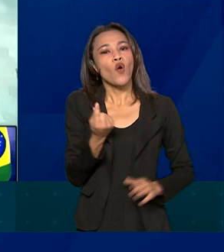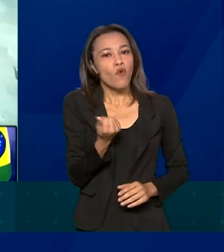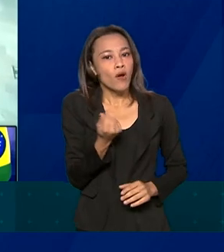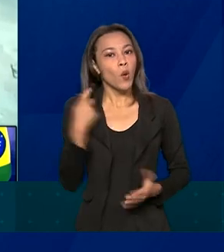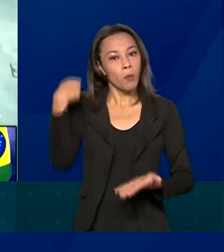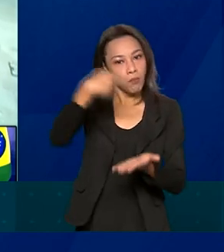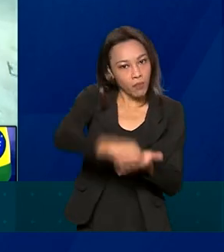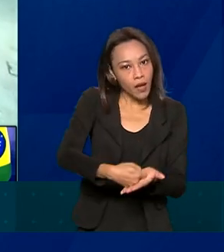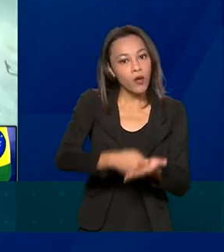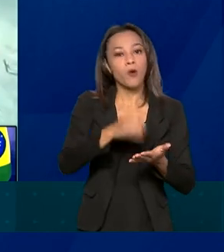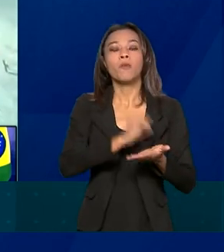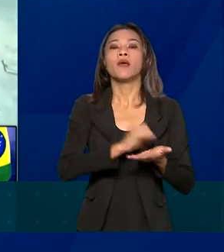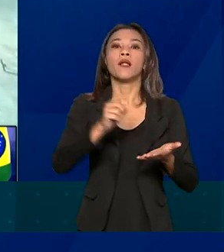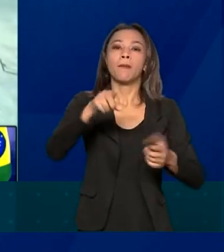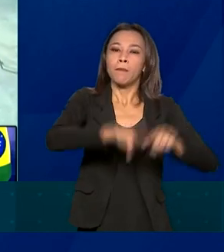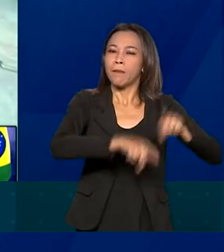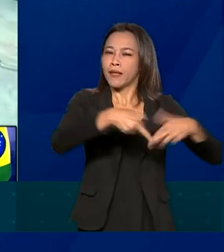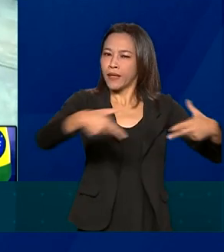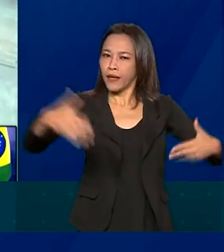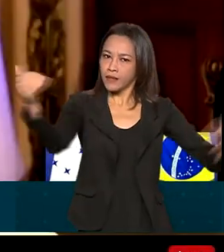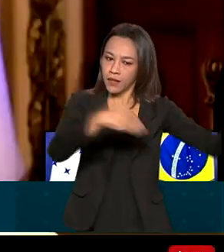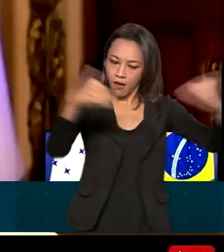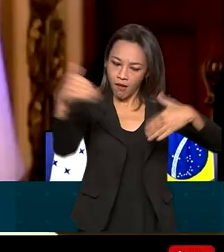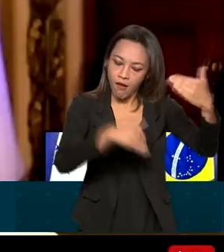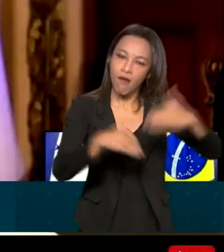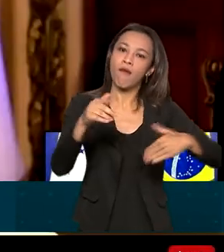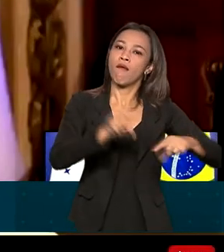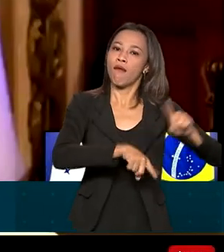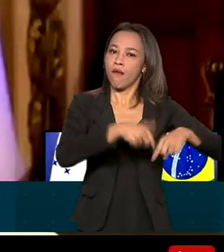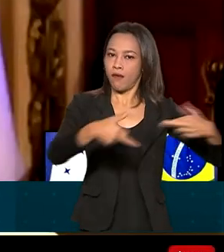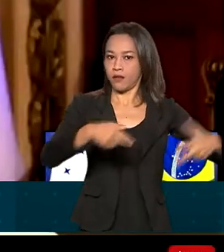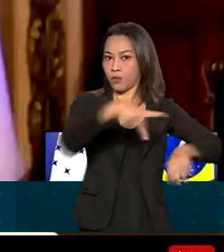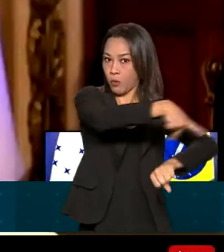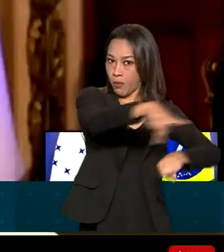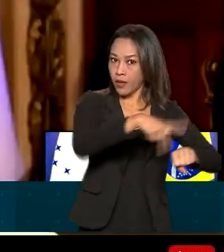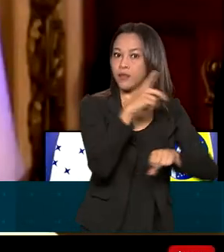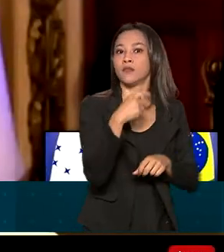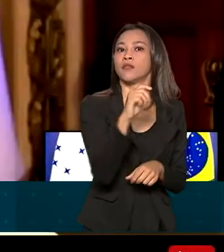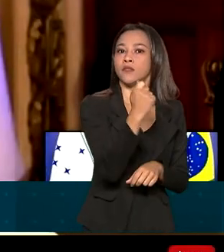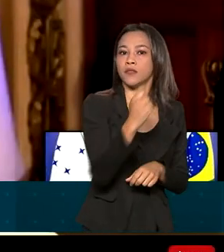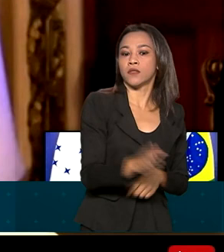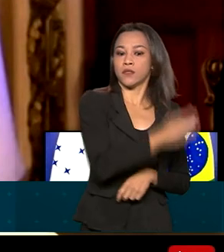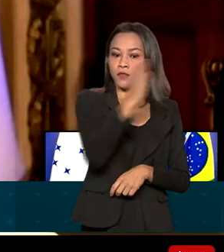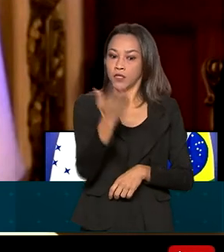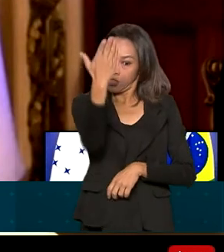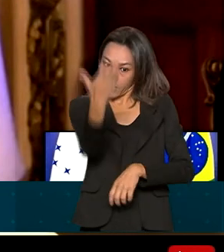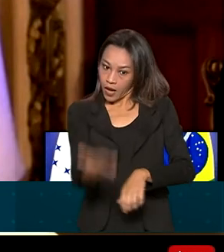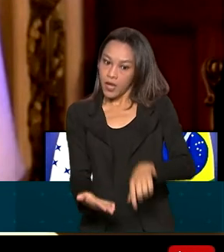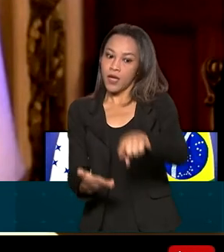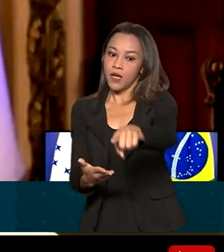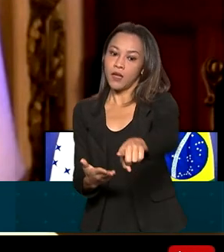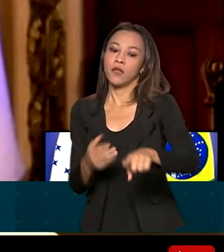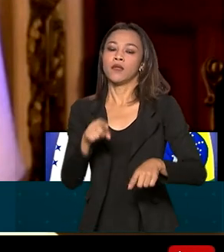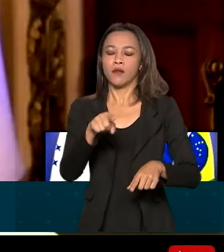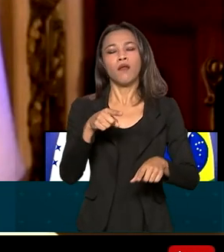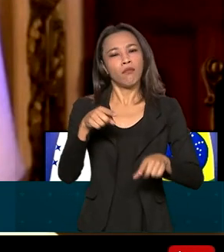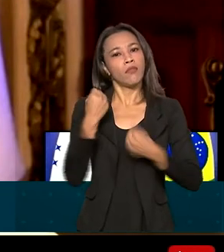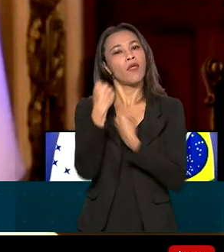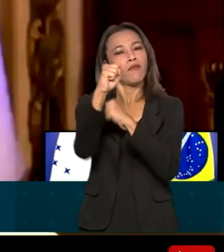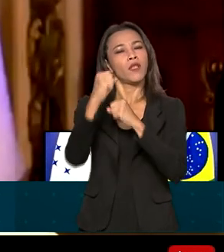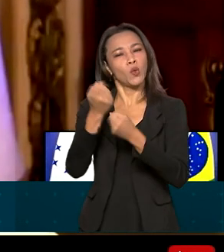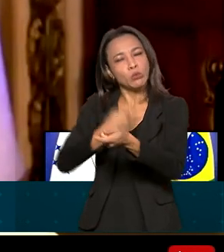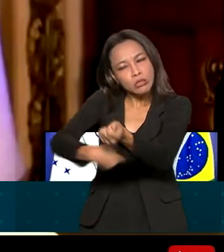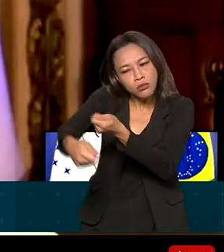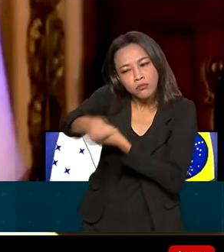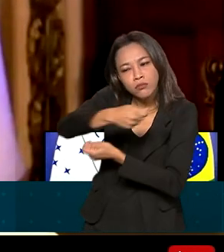pela importação de produtos de países do Mercosul. Já o presidente paraguaio, Abdo Benítez, defendeu o diálogo e o trabalho